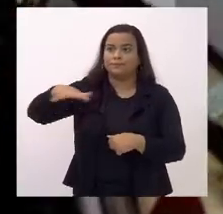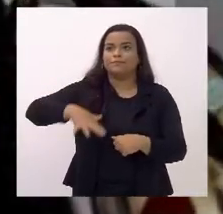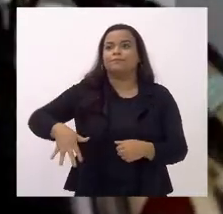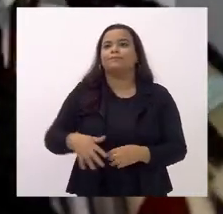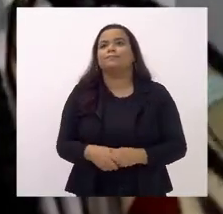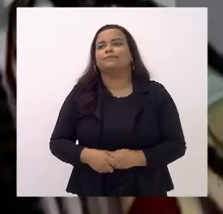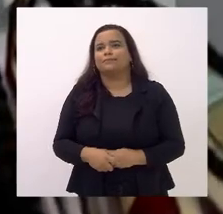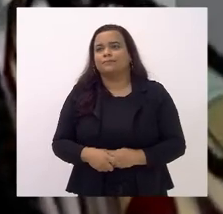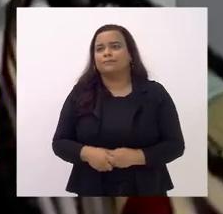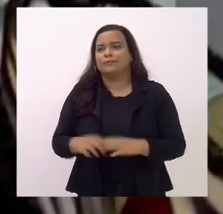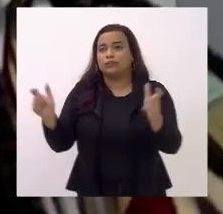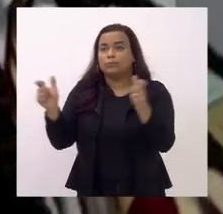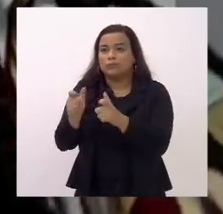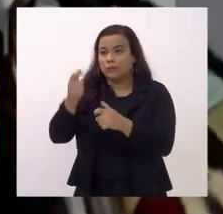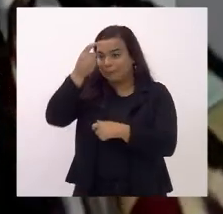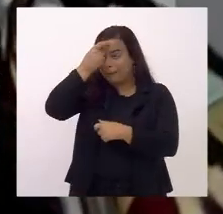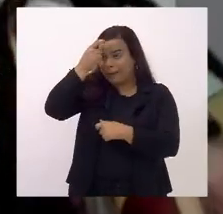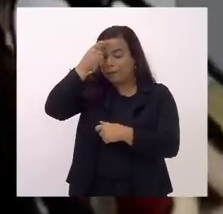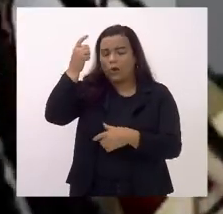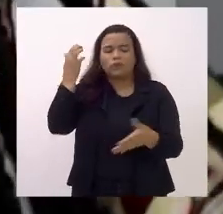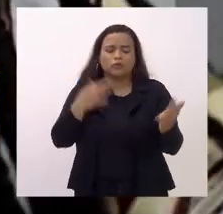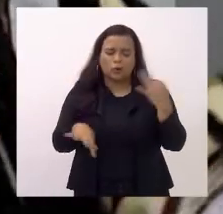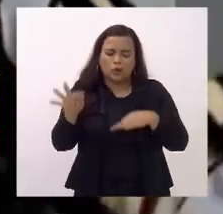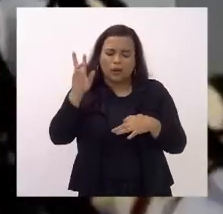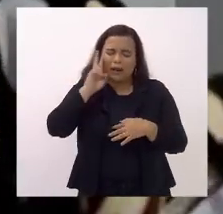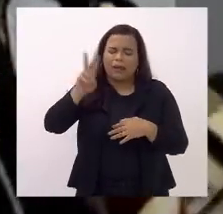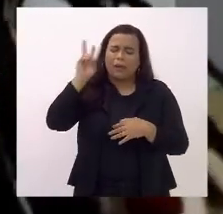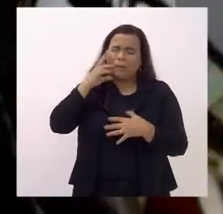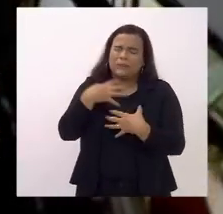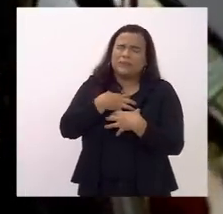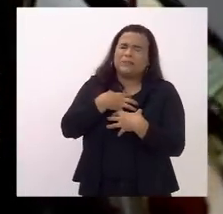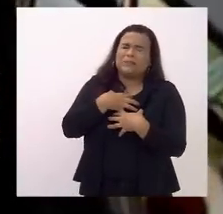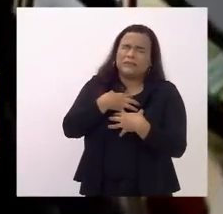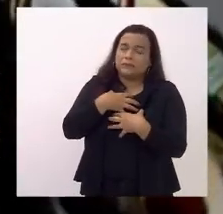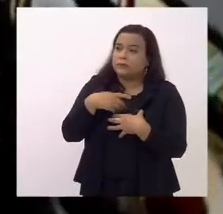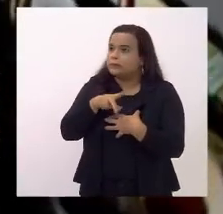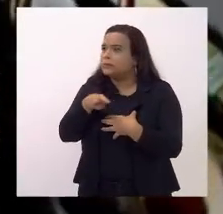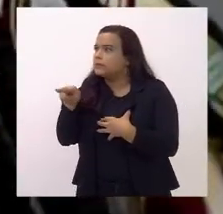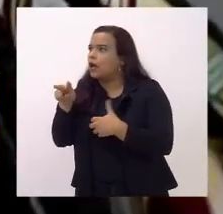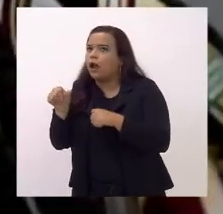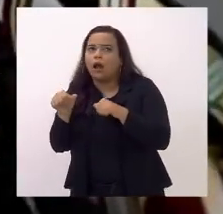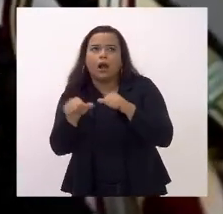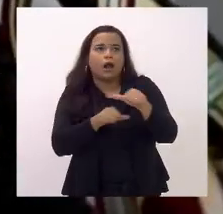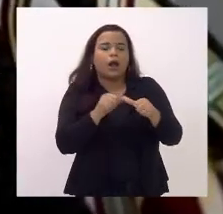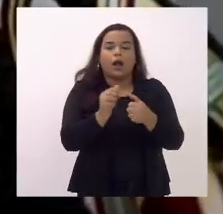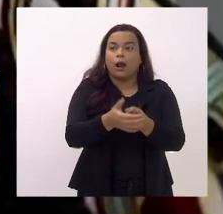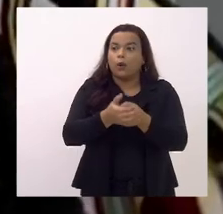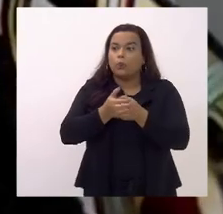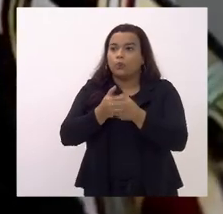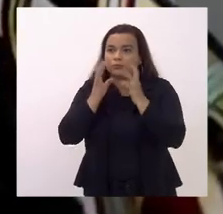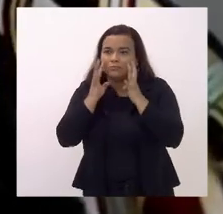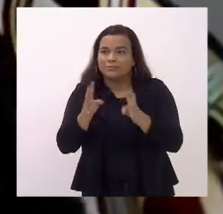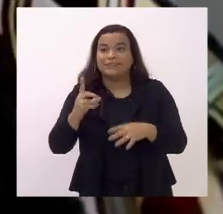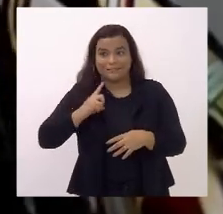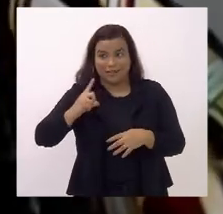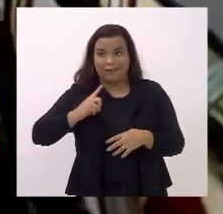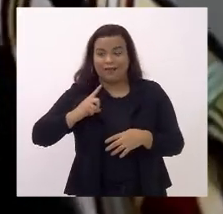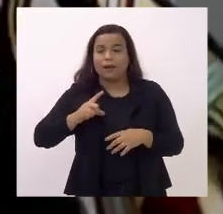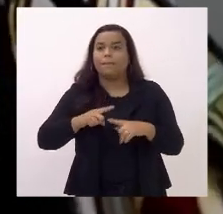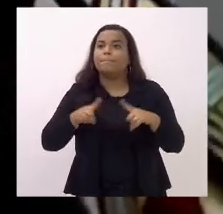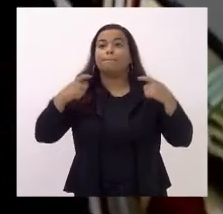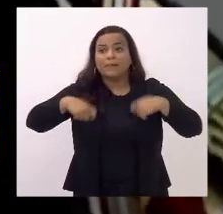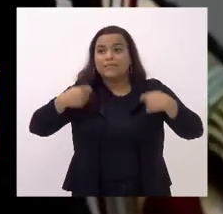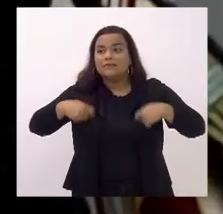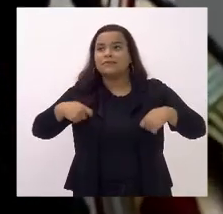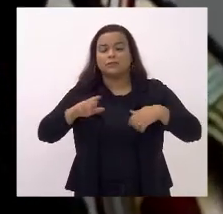para diminuir a memória de dor, criar um ambiente mais acolhedor e afetivo, mas isso precisa acontecer em